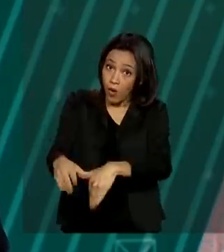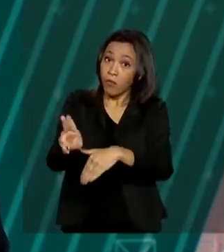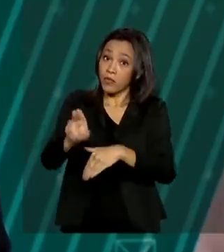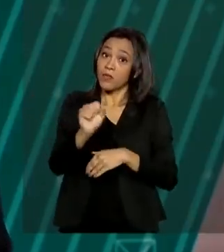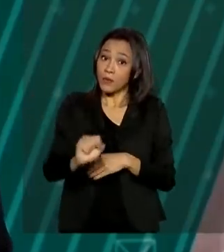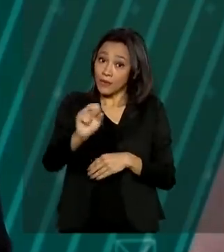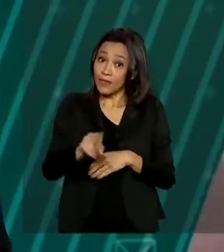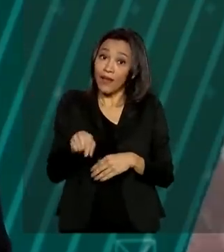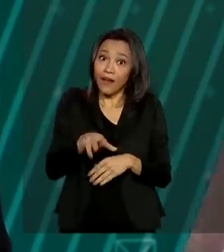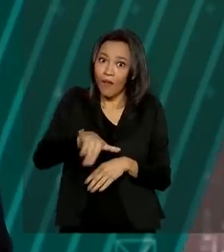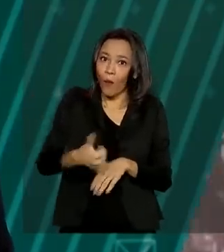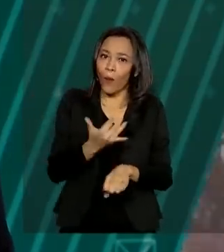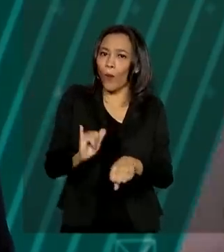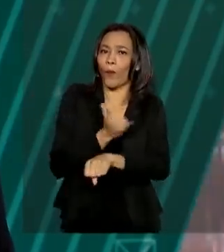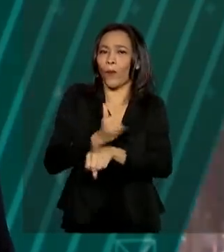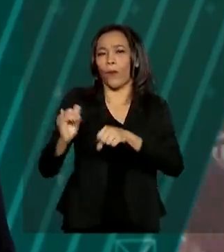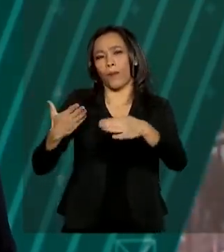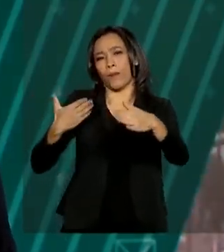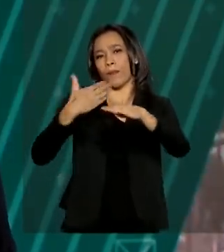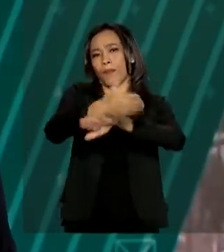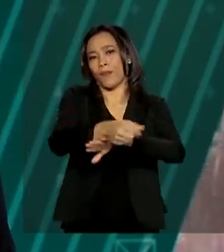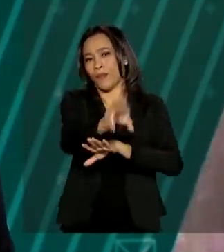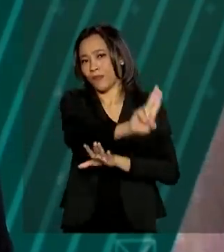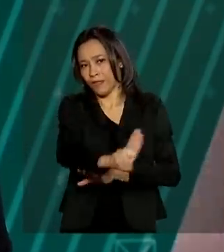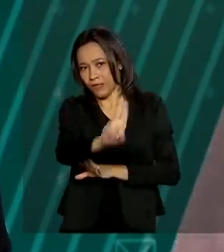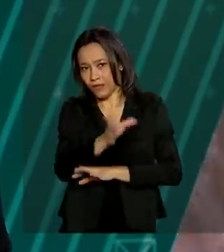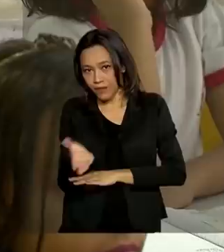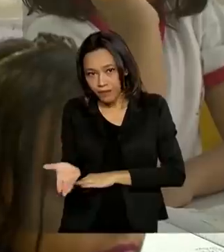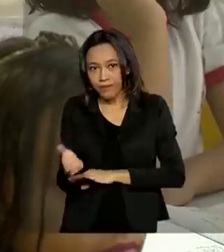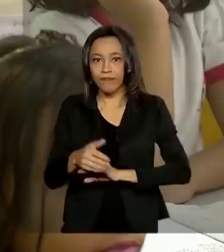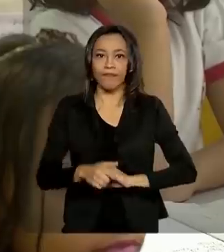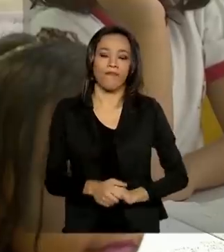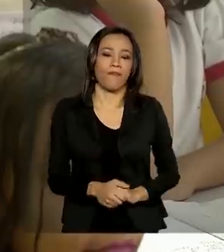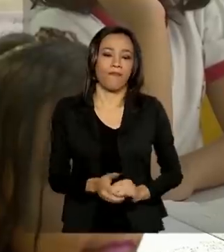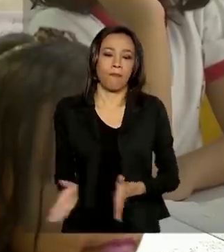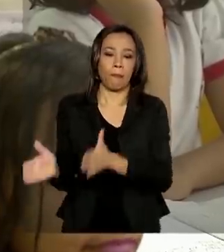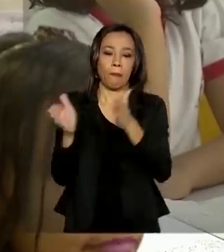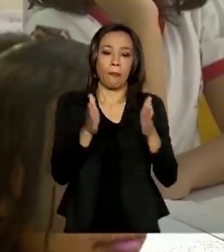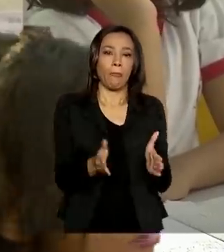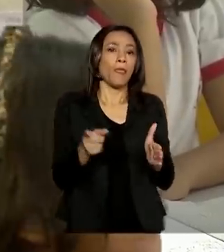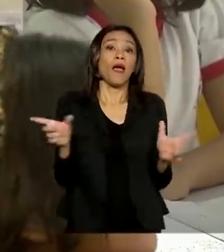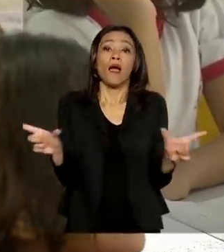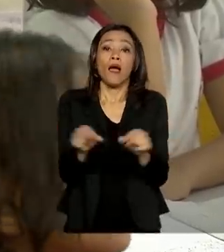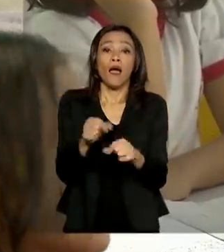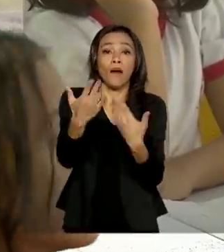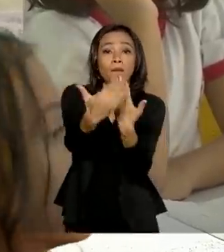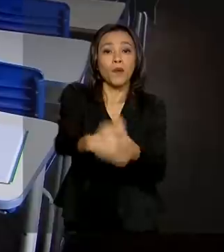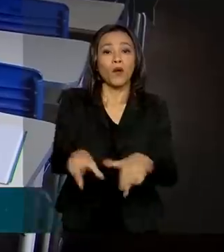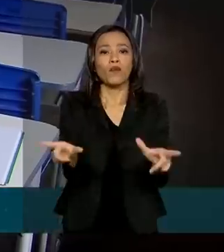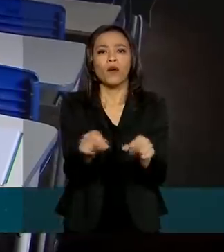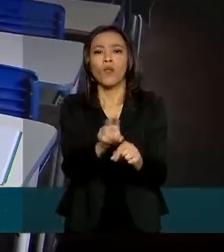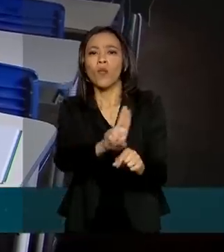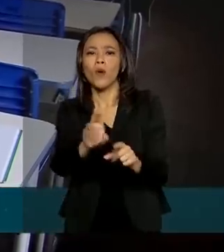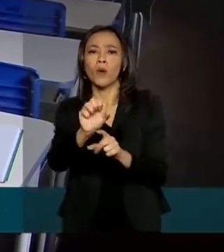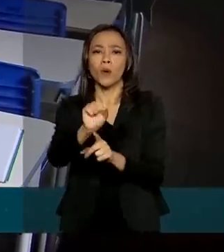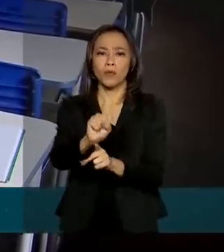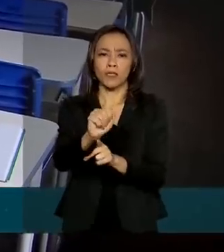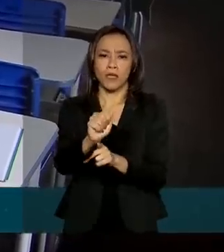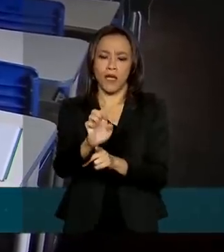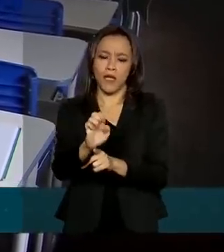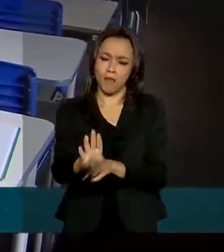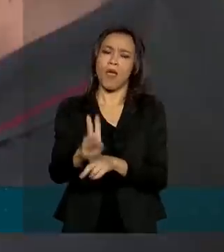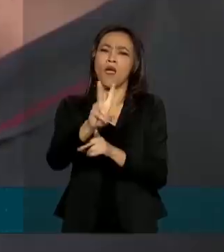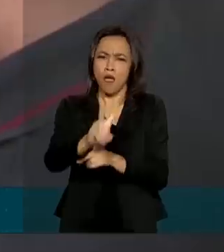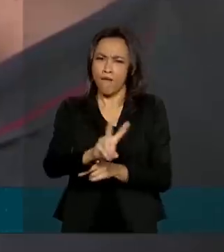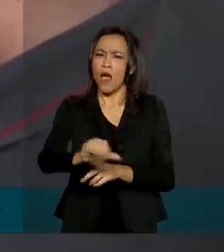mais uma possibilidade de acesso ao ensino superior. A prova do SAEB será aplicada nas escolas públicas e